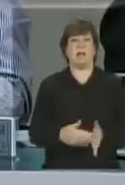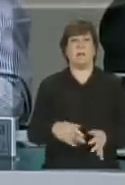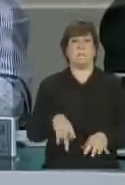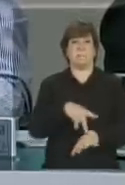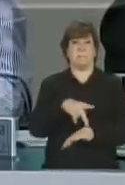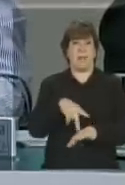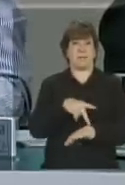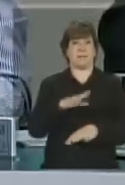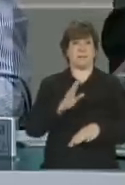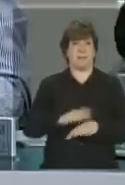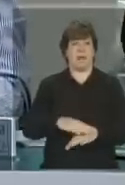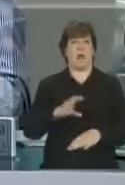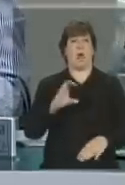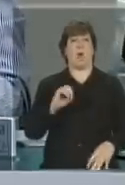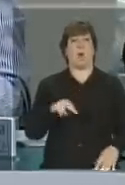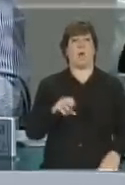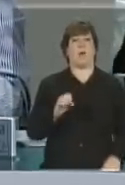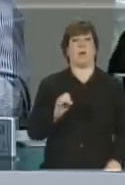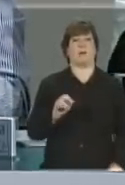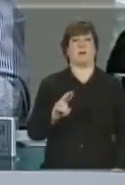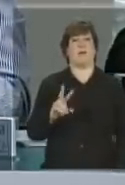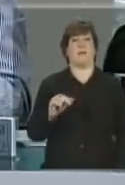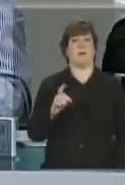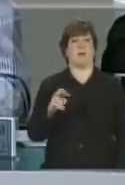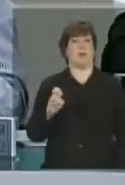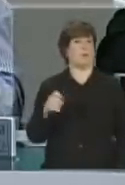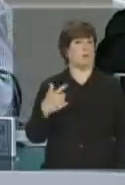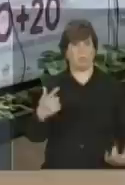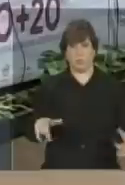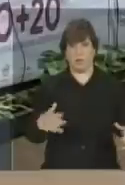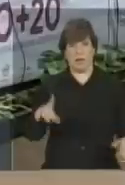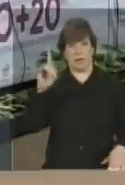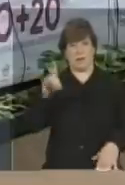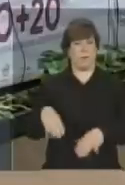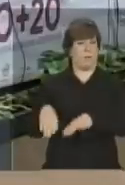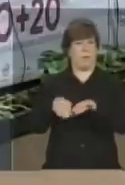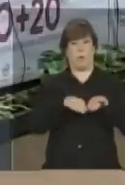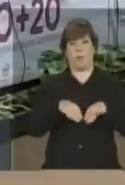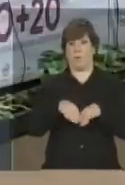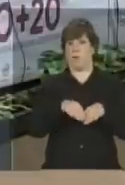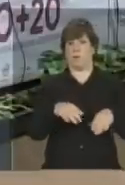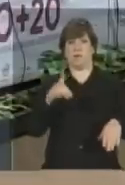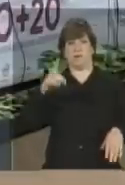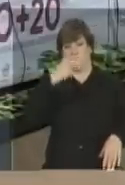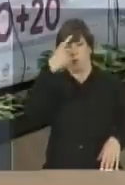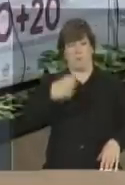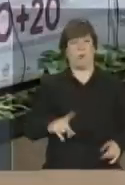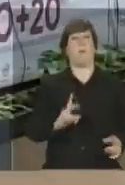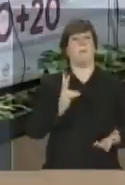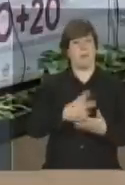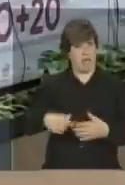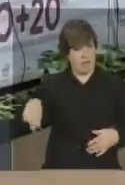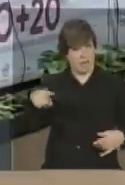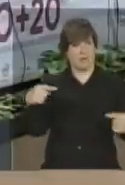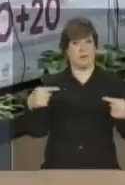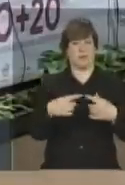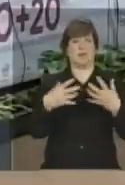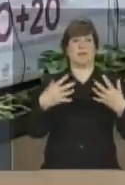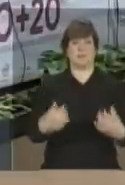países que não vivem na democracia, que não têm equidade em direitos humanos, mesmo esses países concordam com a tese do desenvolvimento